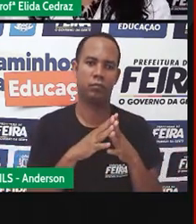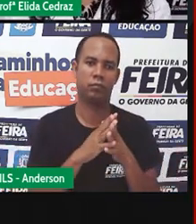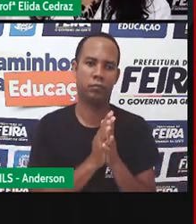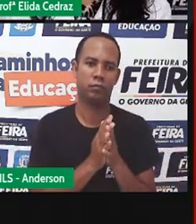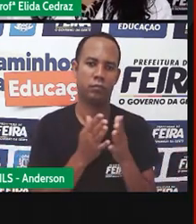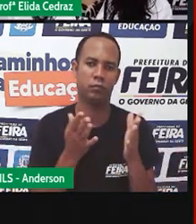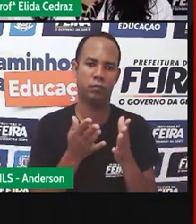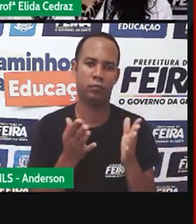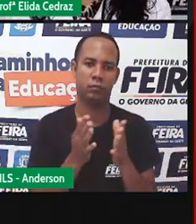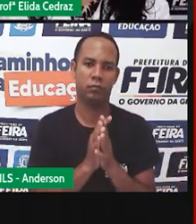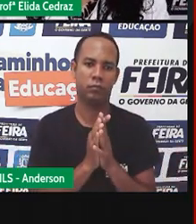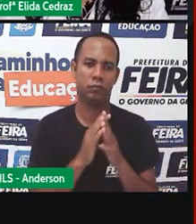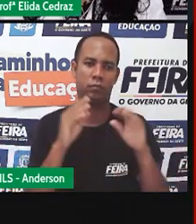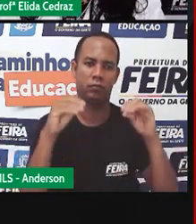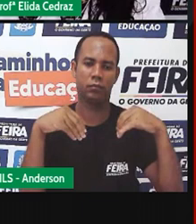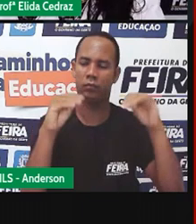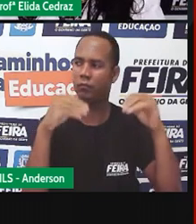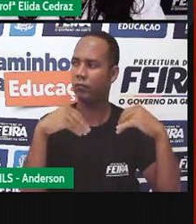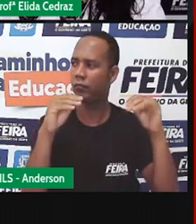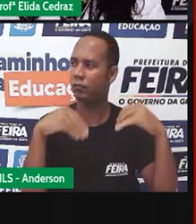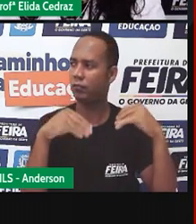Agora, a toalhinha.